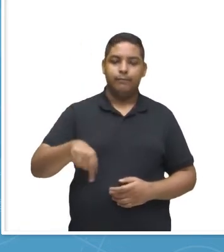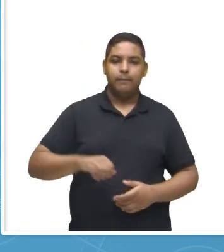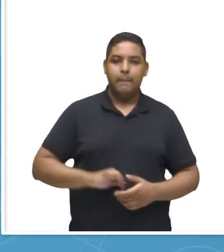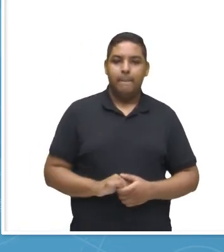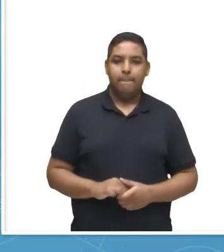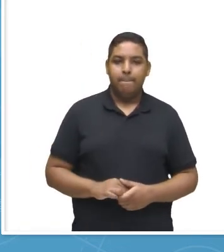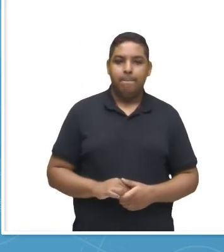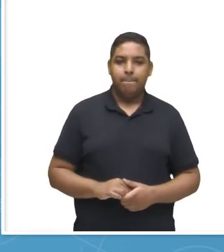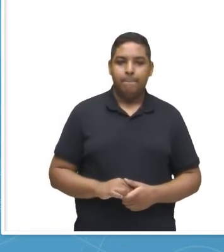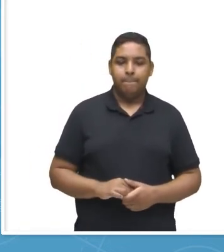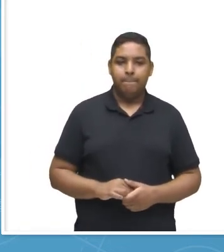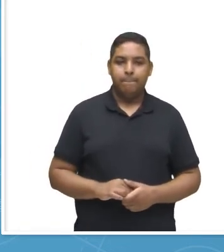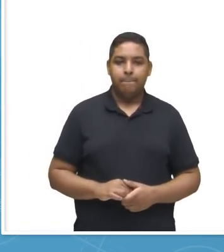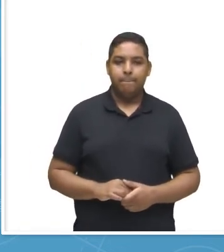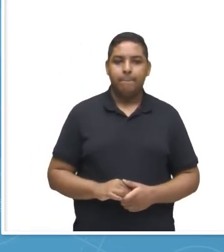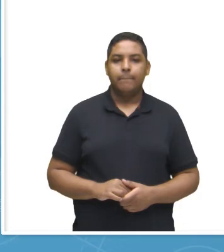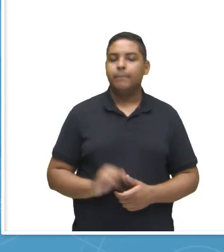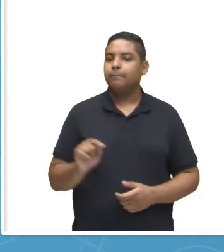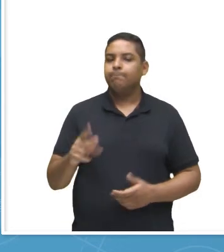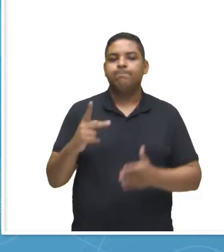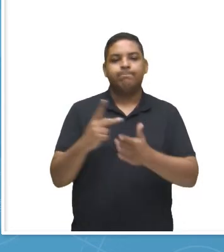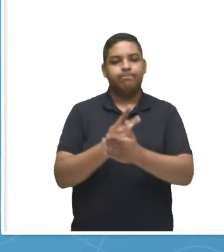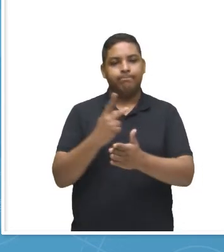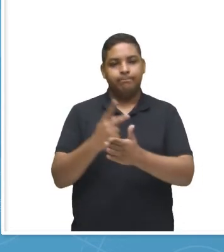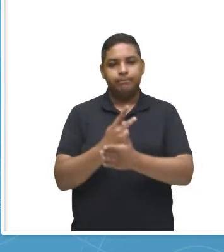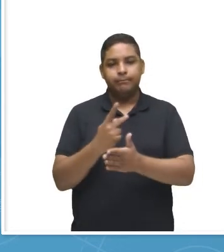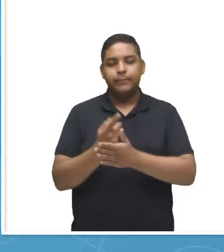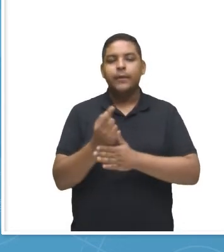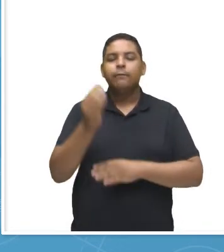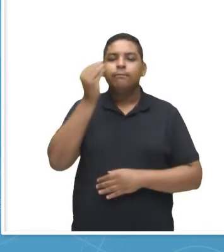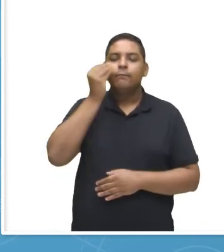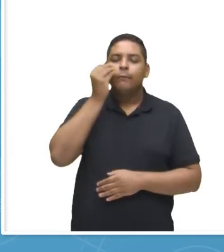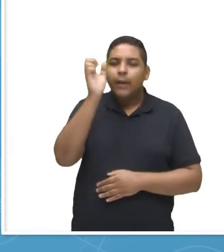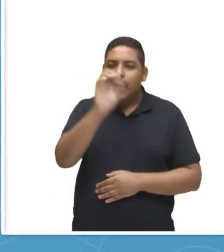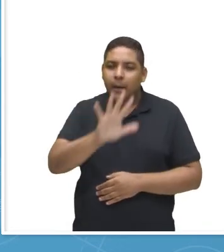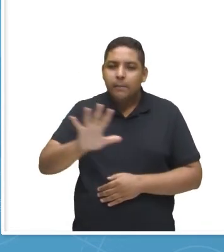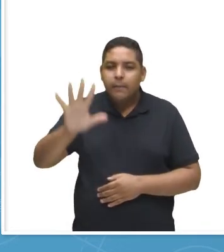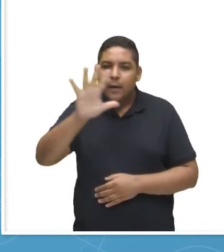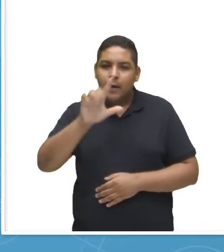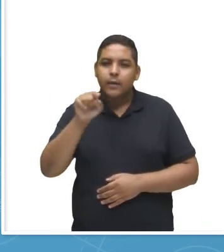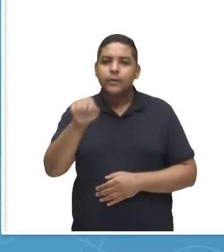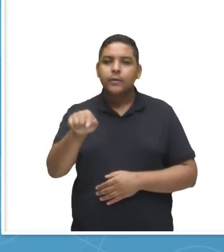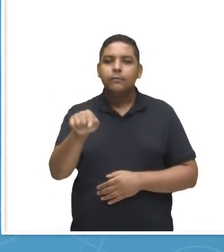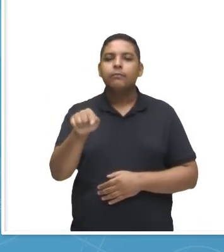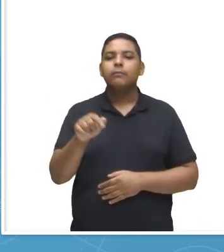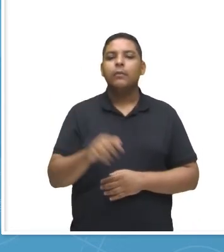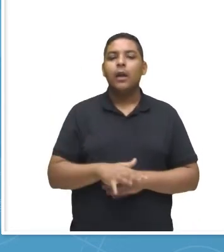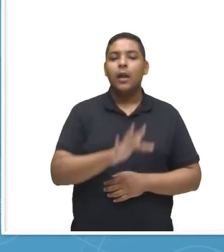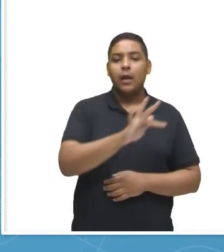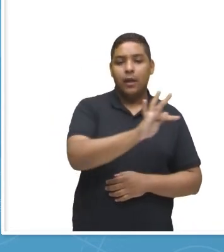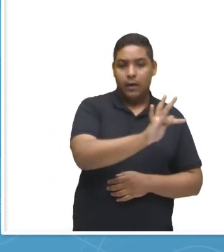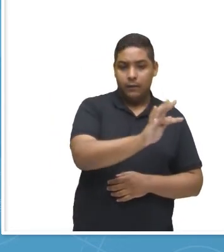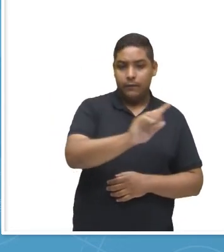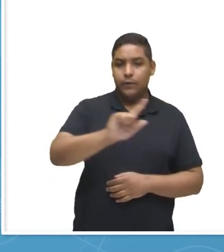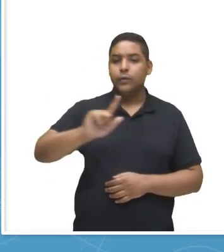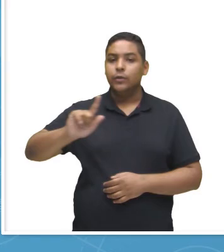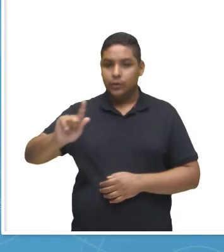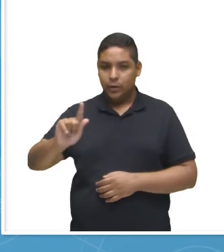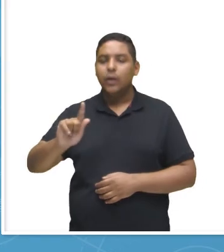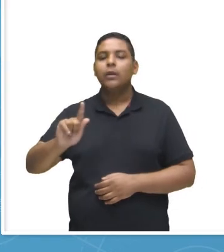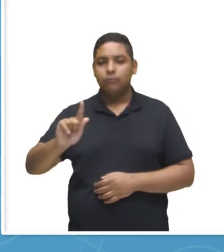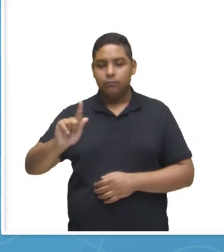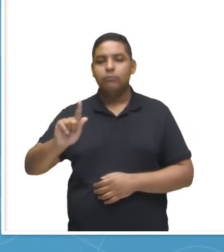não é correta. Nós podemos observar pela imagem, ó, que bem aqui, ó, a reta F e